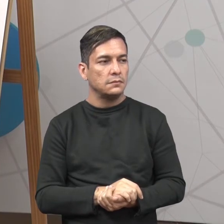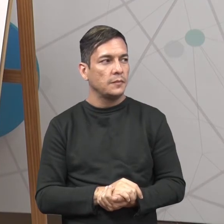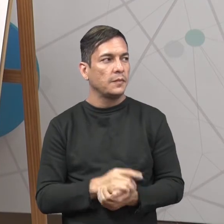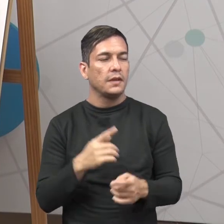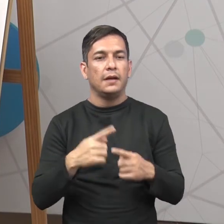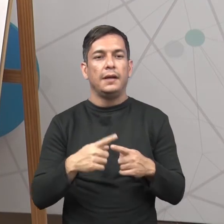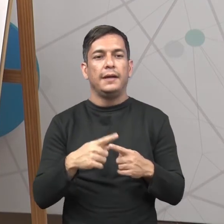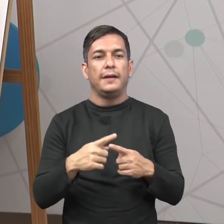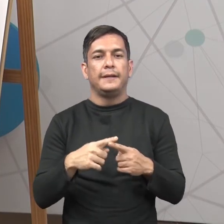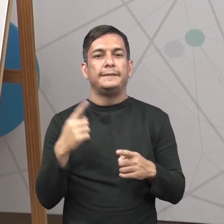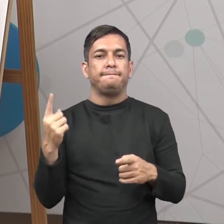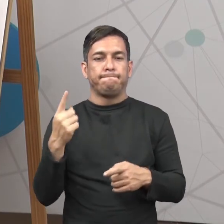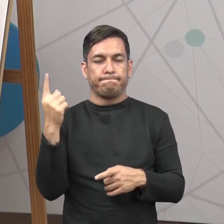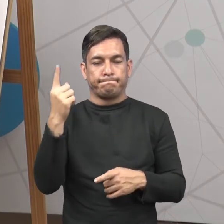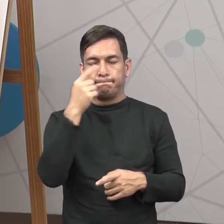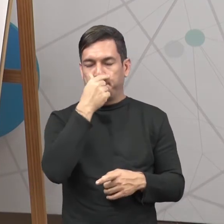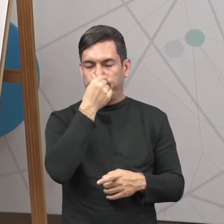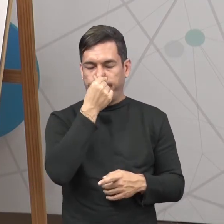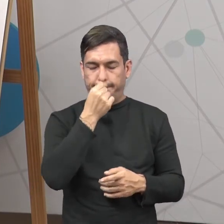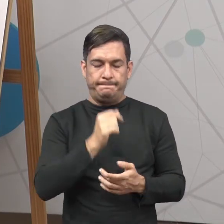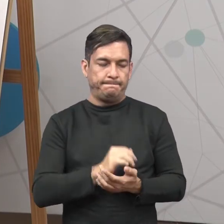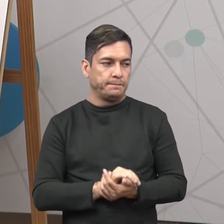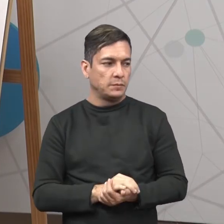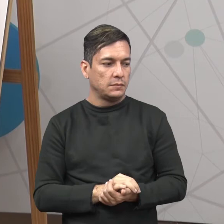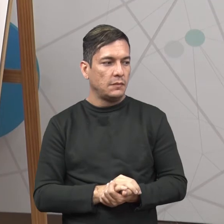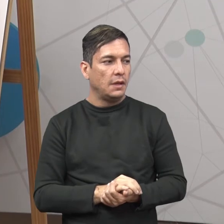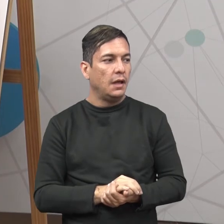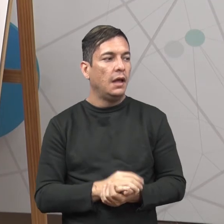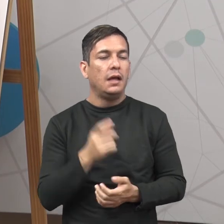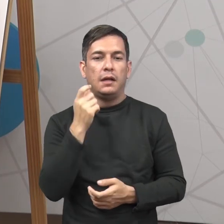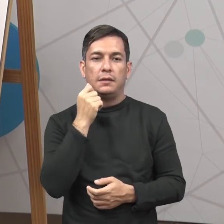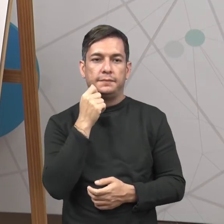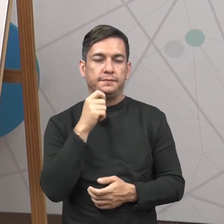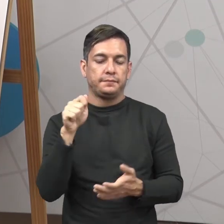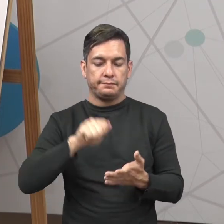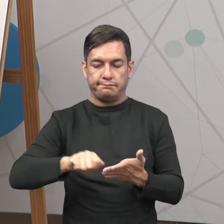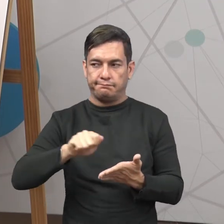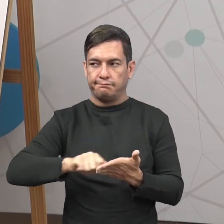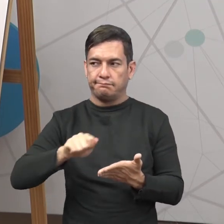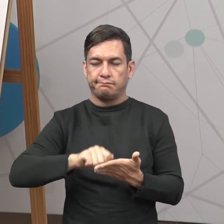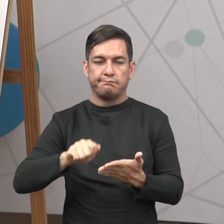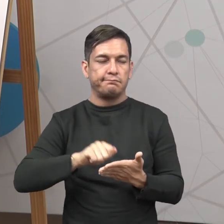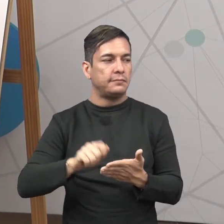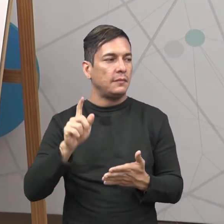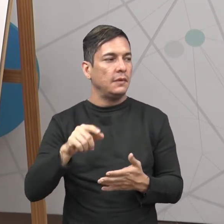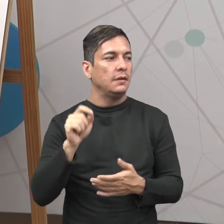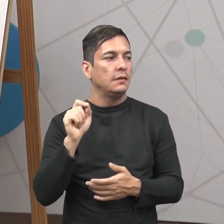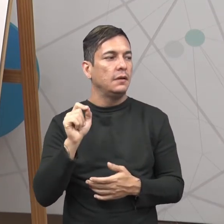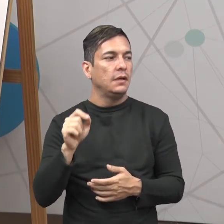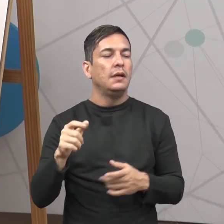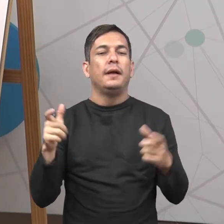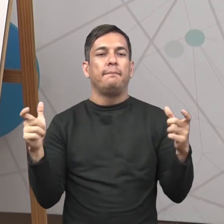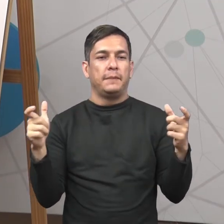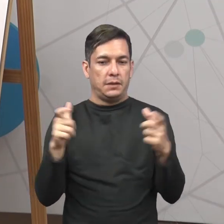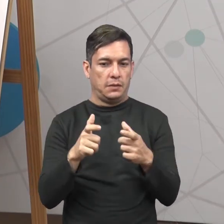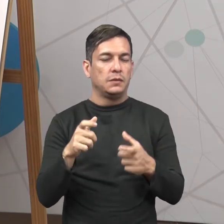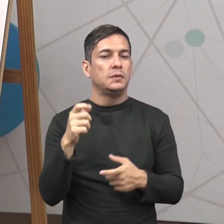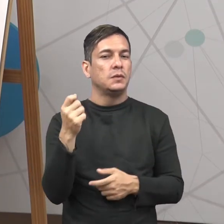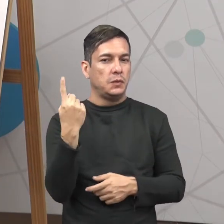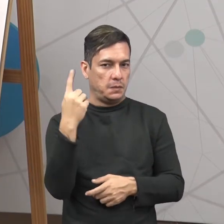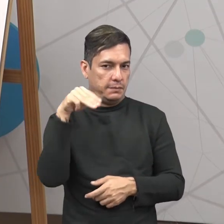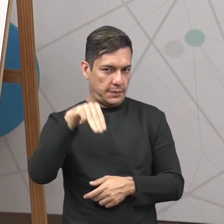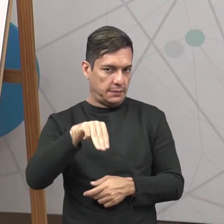Porque eles são mais altos que 1 metro. E o lápis de escrever é menor que